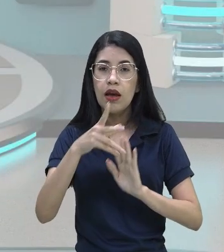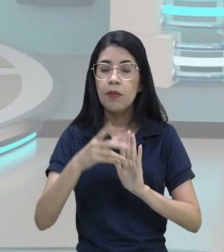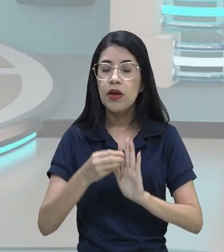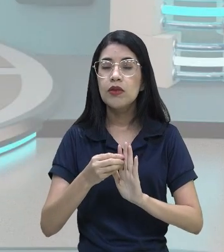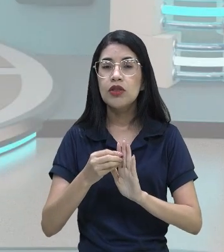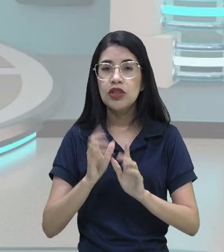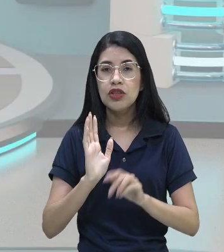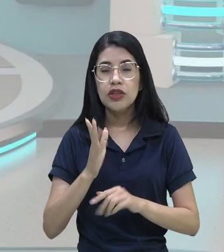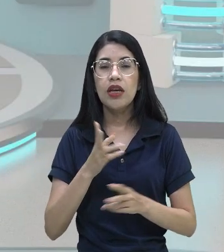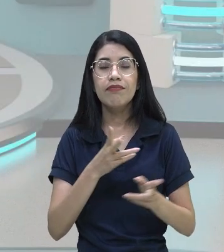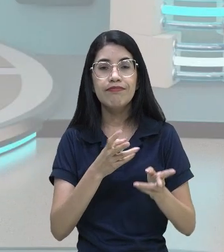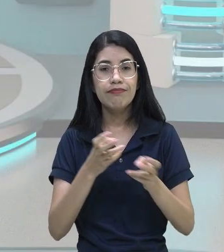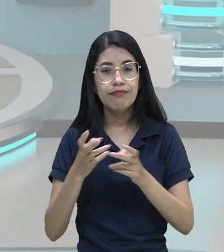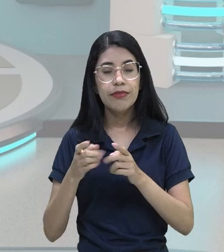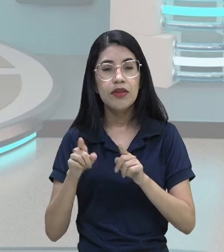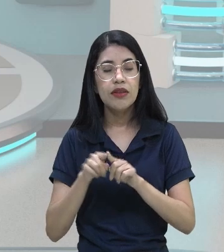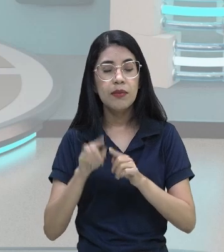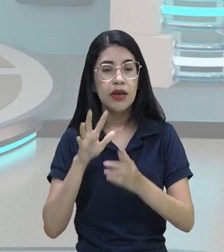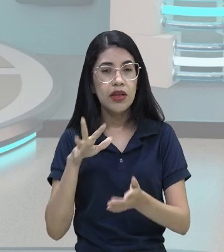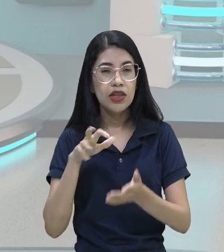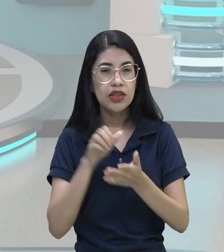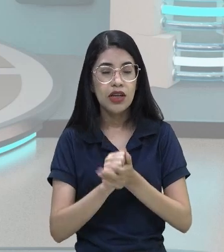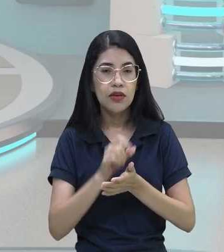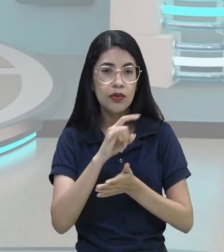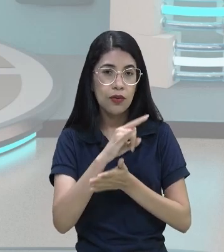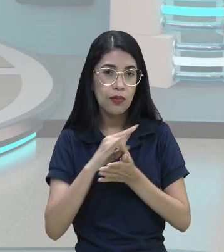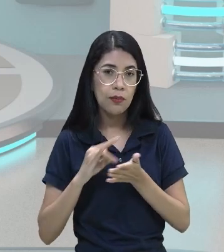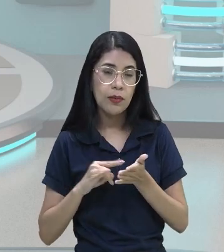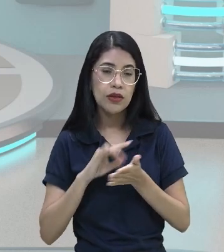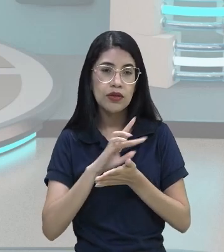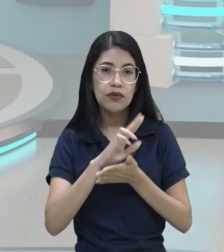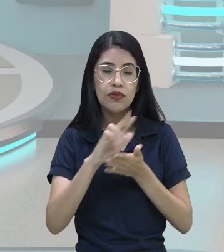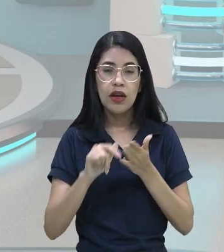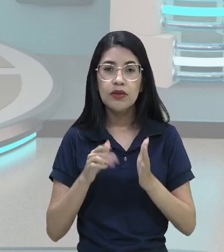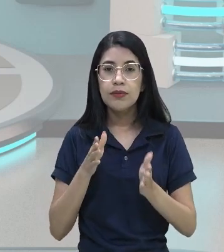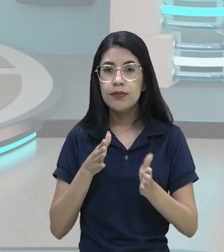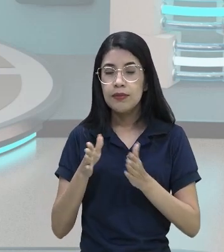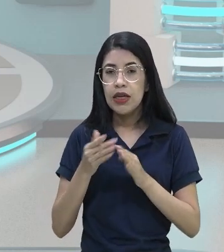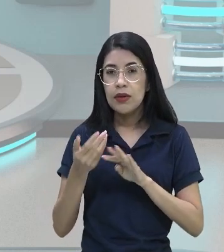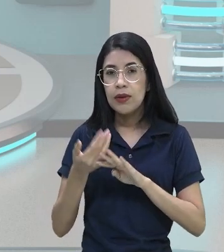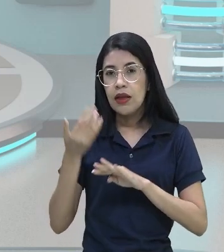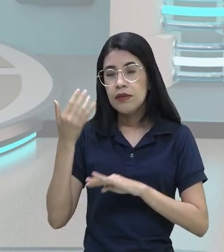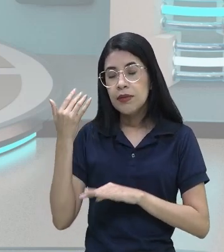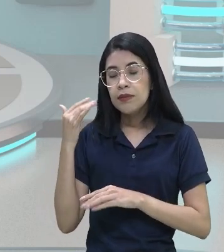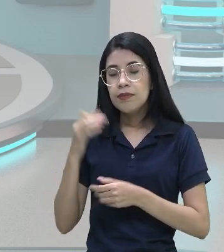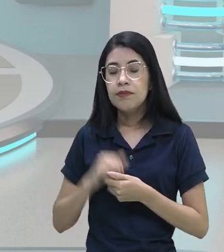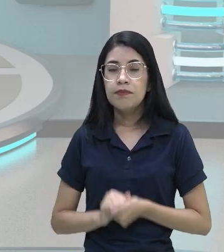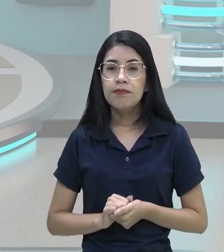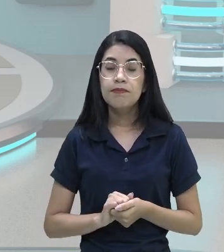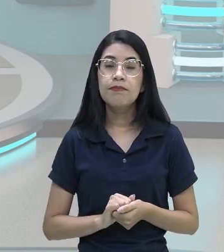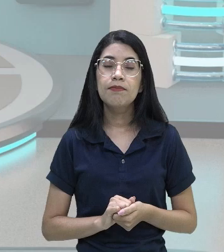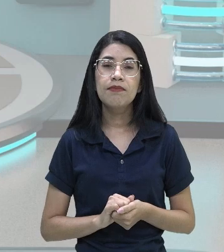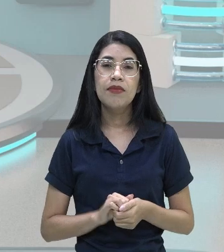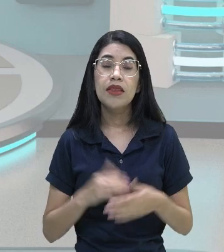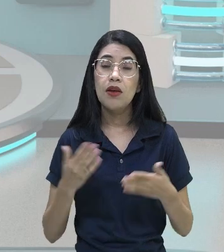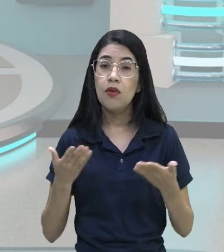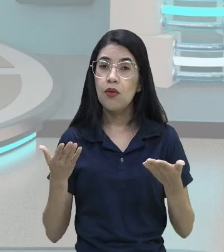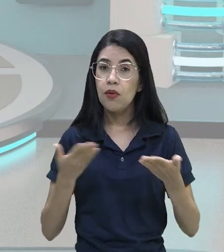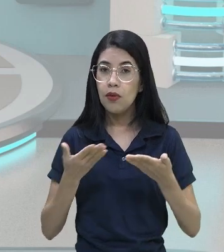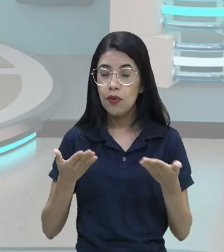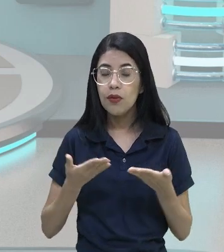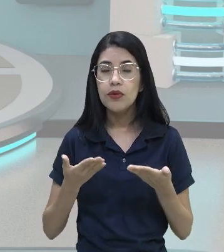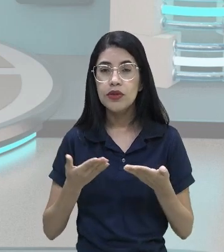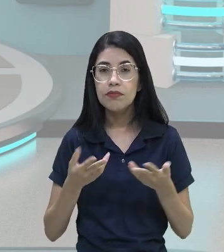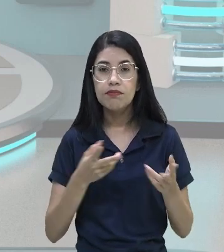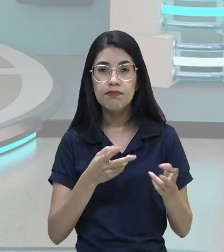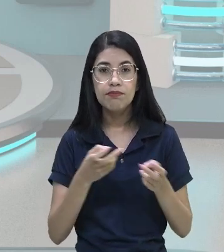aí observados e registrados nos documentos desse período. Então, quando você passa para os dias atuais e que